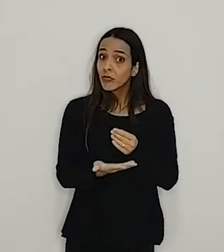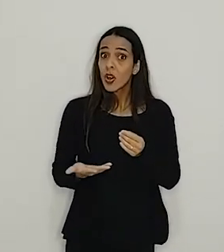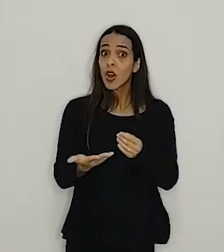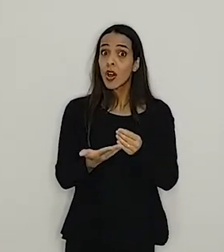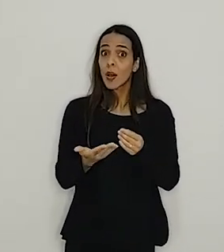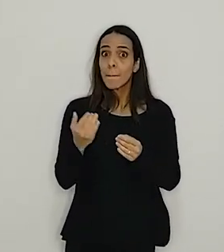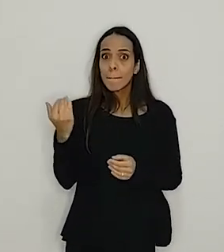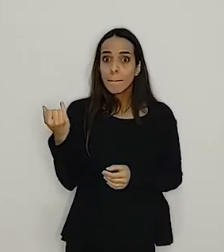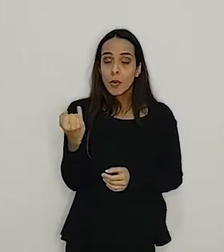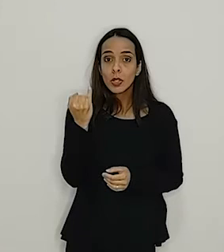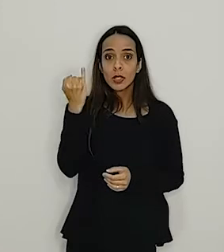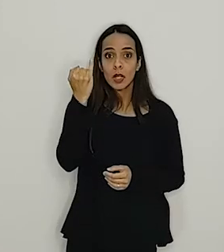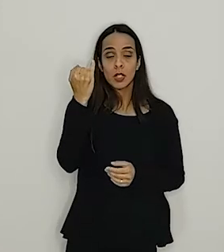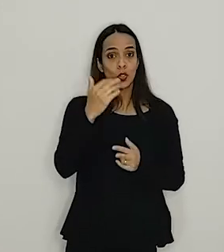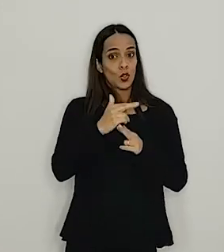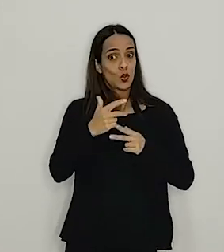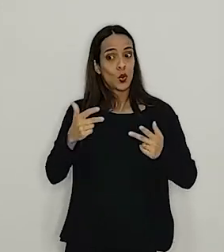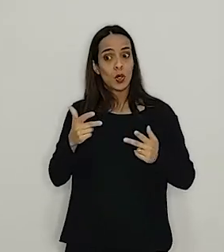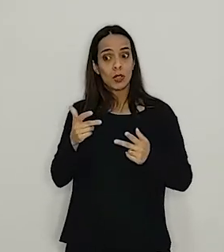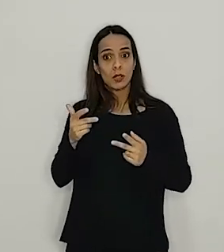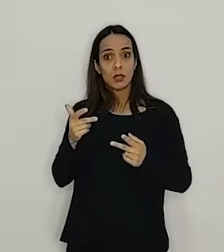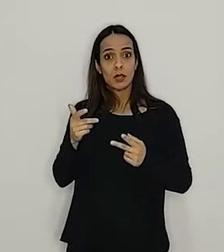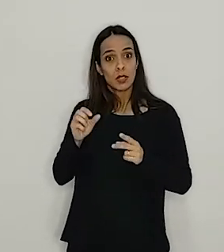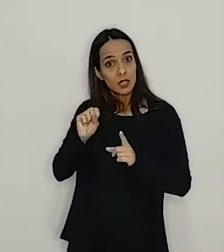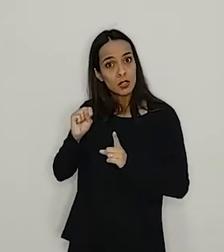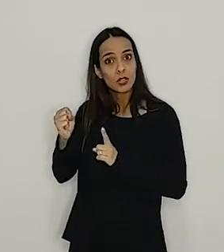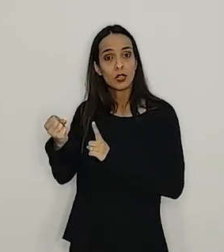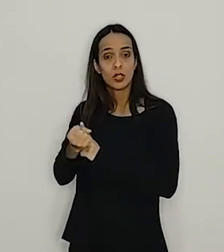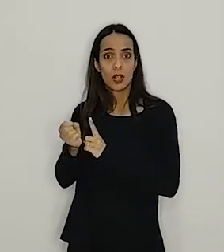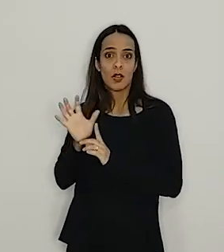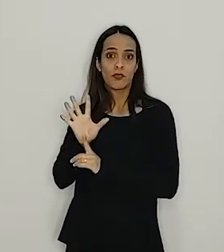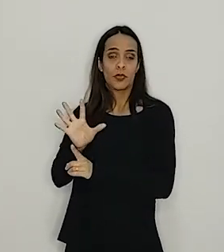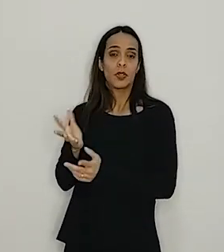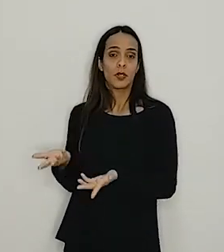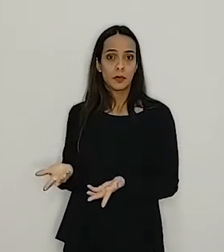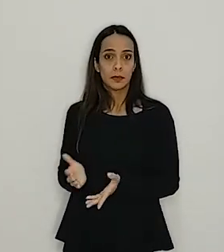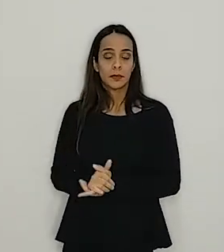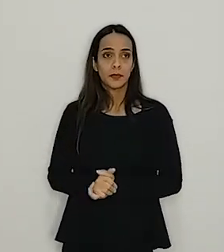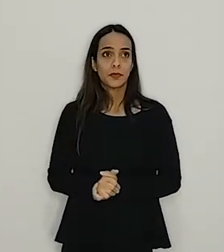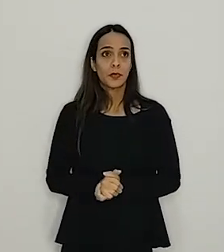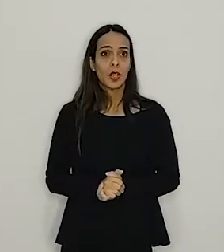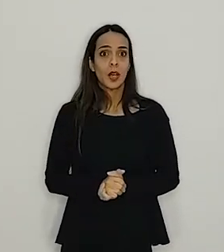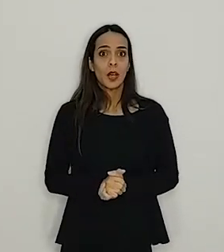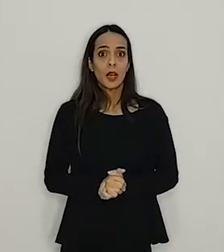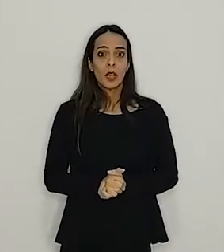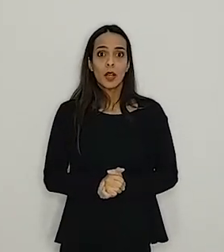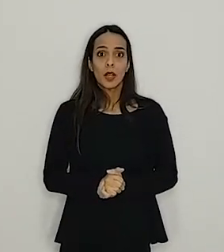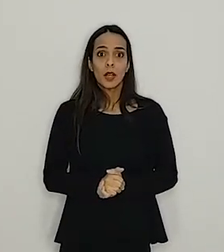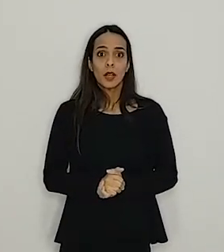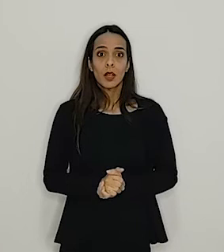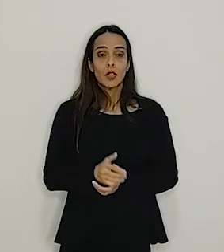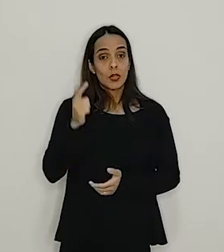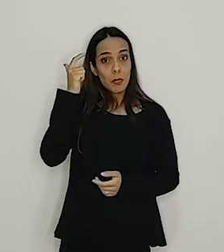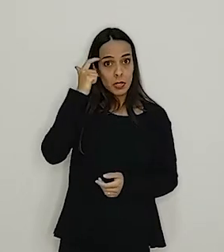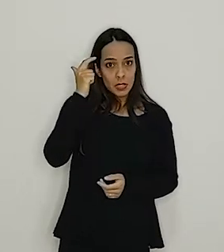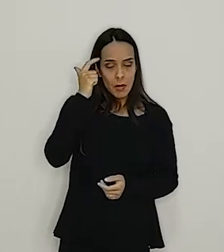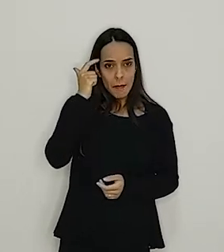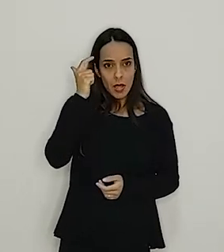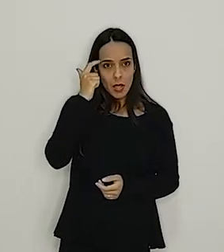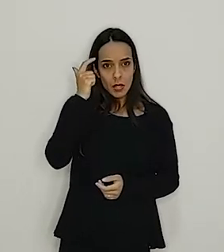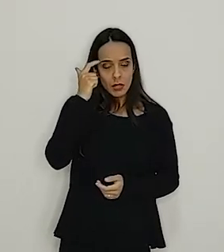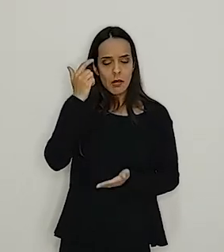fundamental para as ações que acontecem dentro da sociedade. Sabemos, por conta do